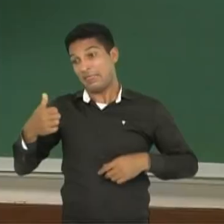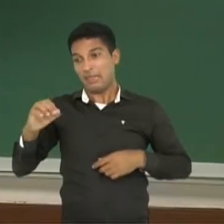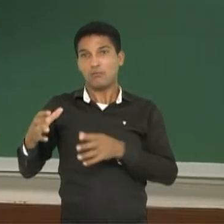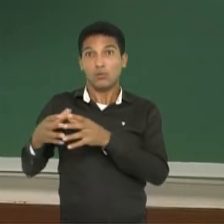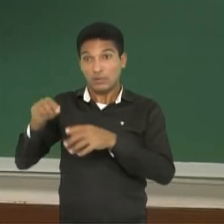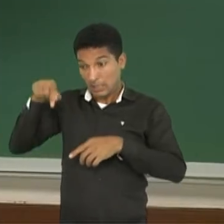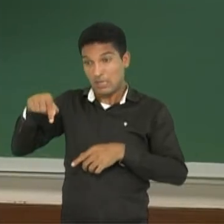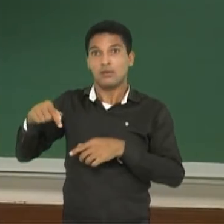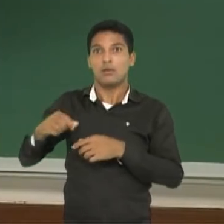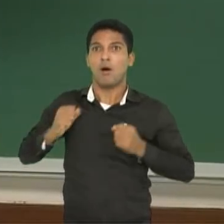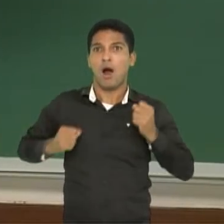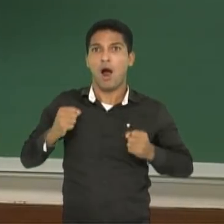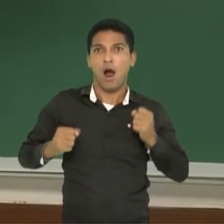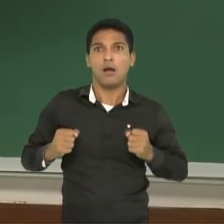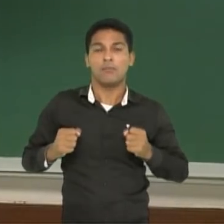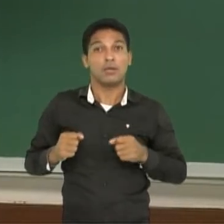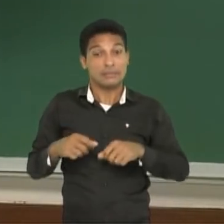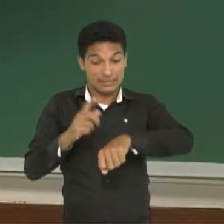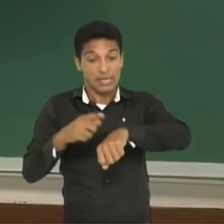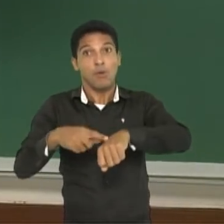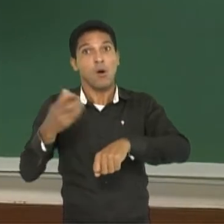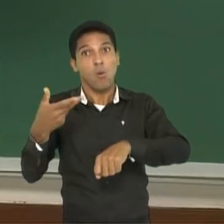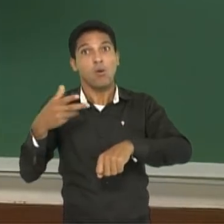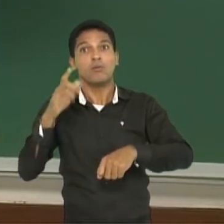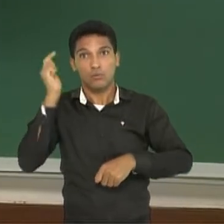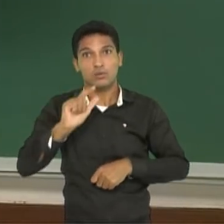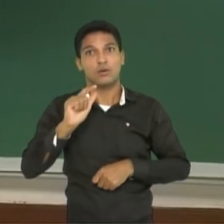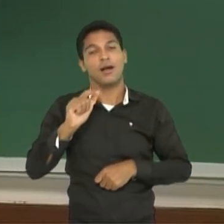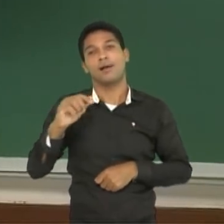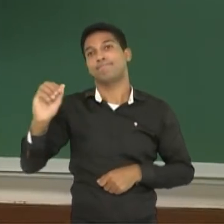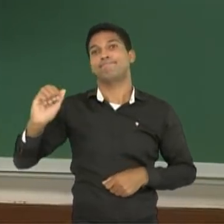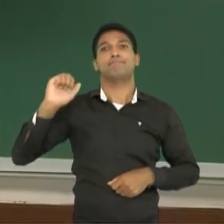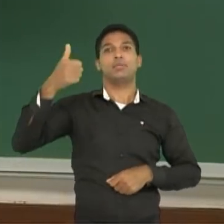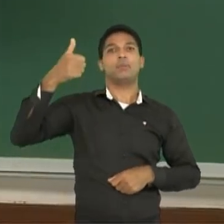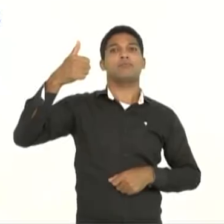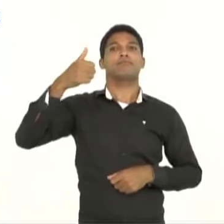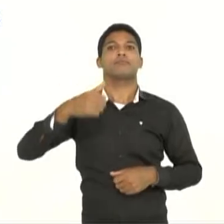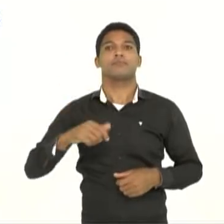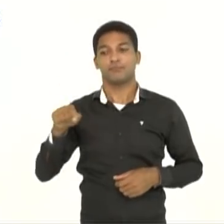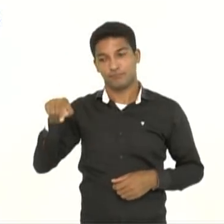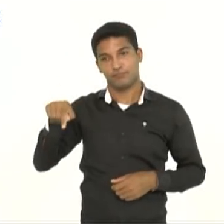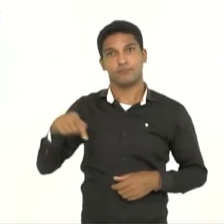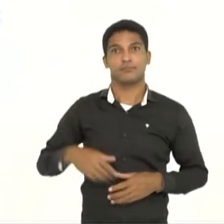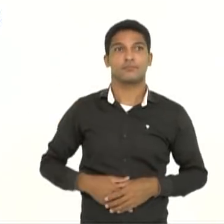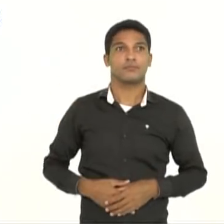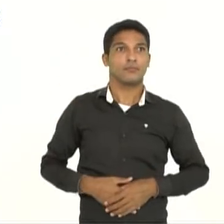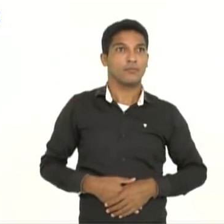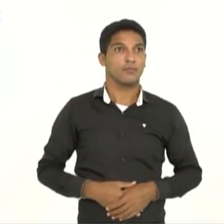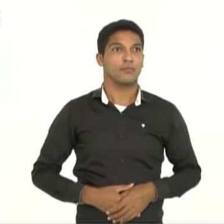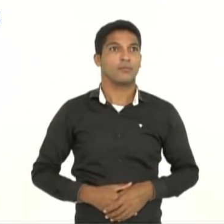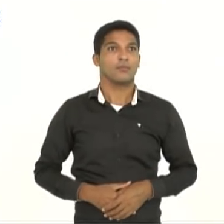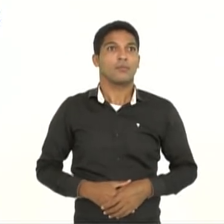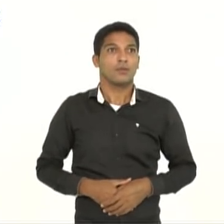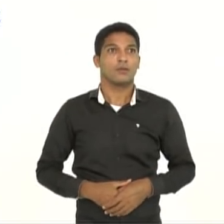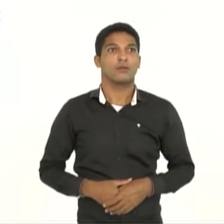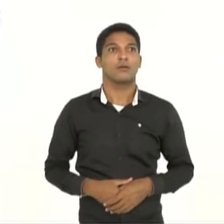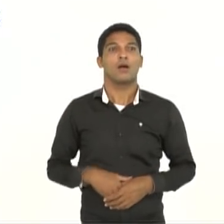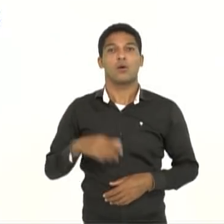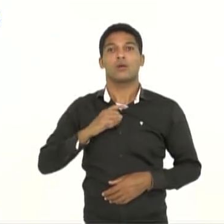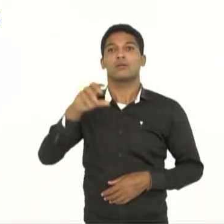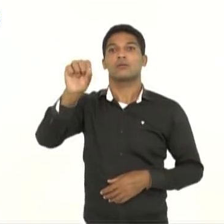Também dentro do atletismo nós temos os saltos. Qual é a marca estabelecida no salto? A maior altura ou a